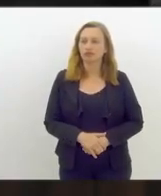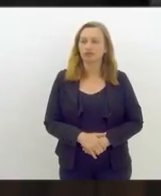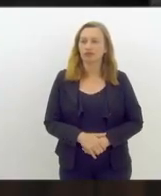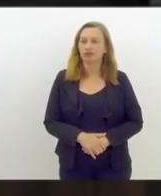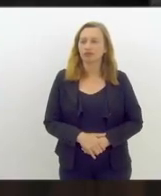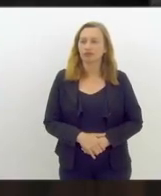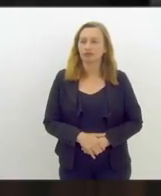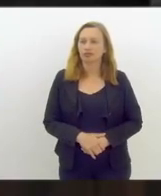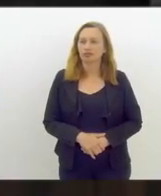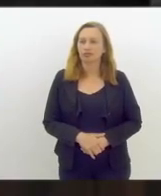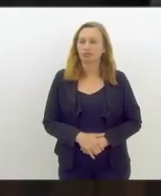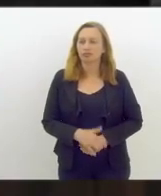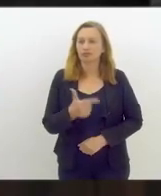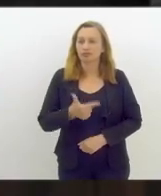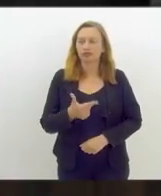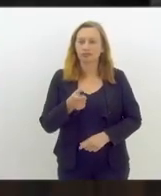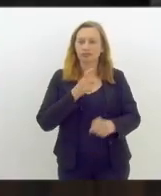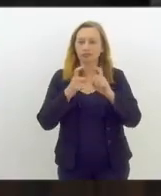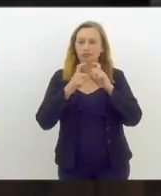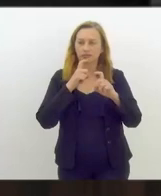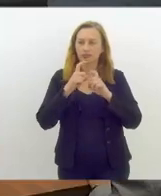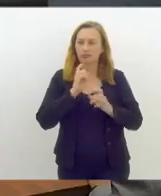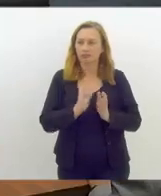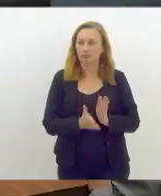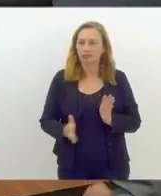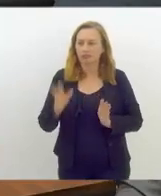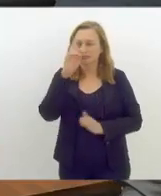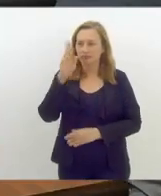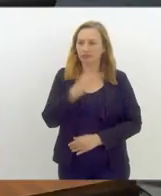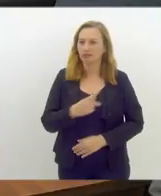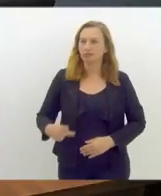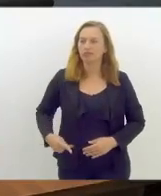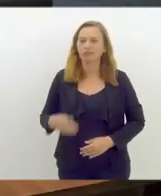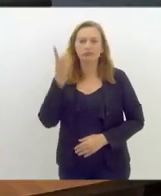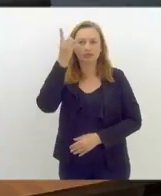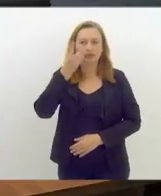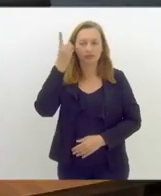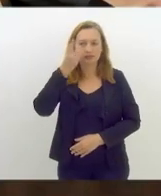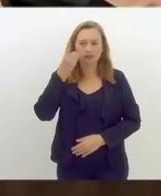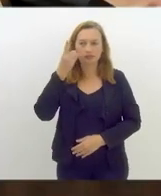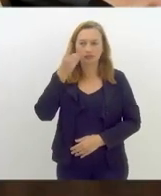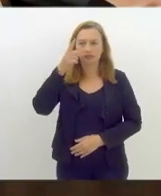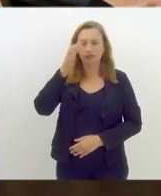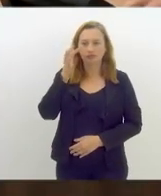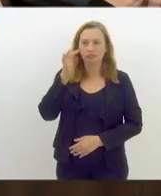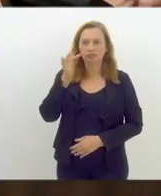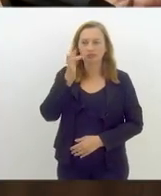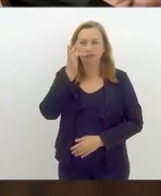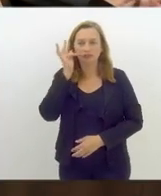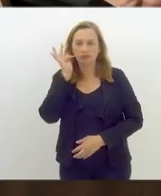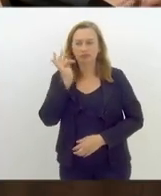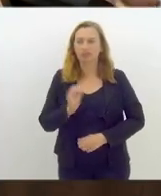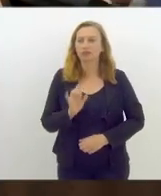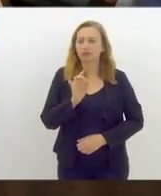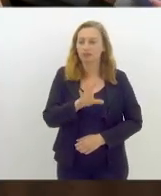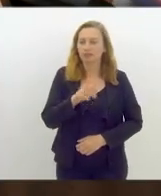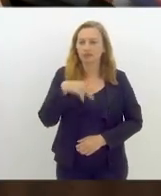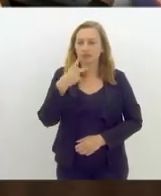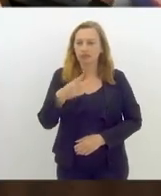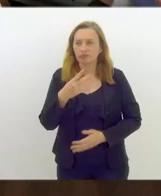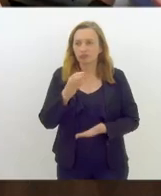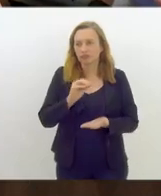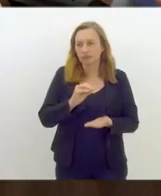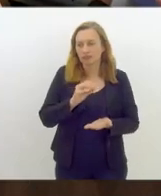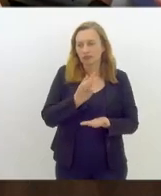do vencido para a segunda discussão. Questão de ordem, presidente. Questão de ordem, deputado Flávio. Senhor presidente, só justificar a ausência da